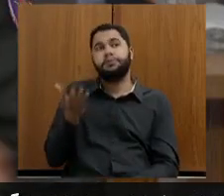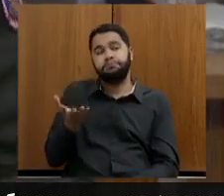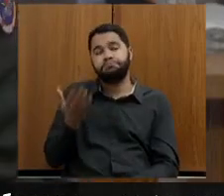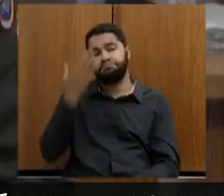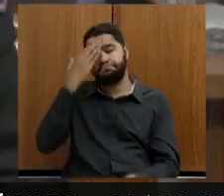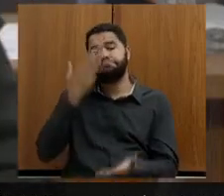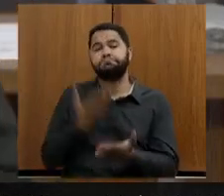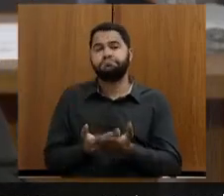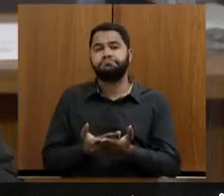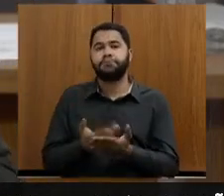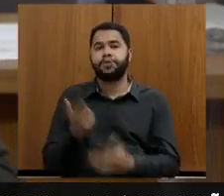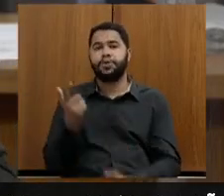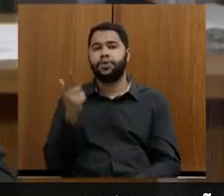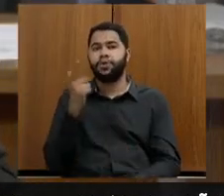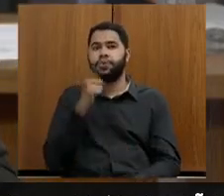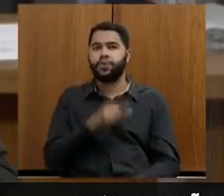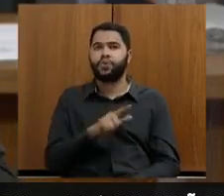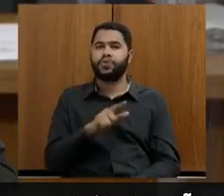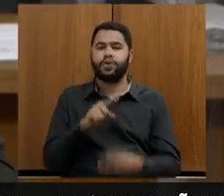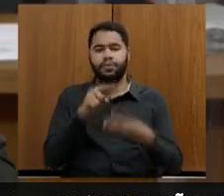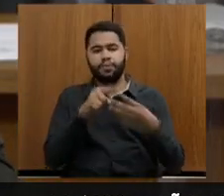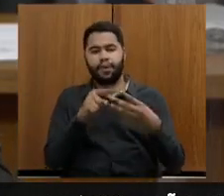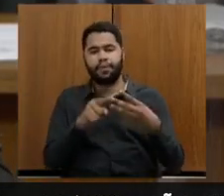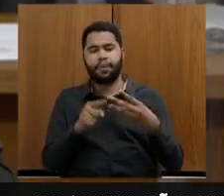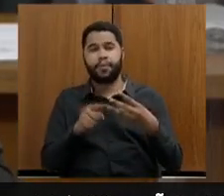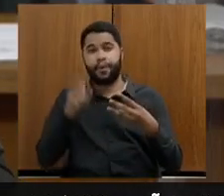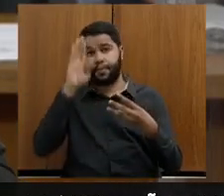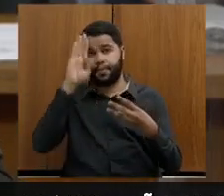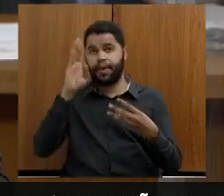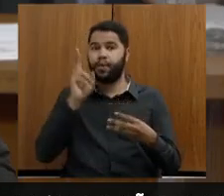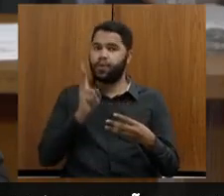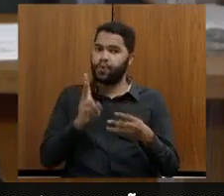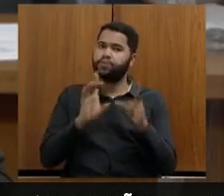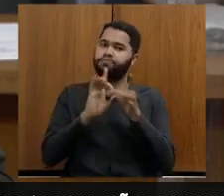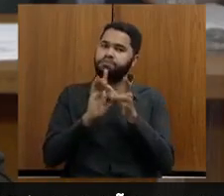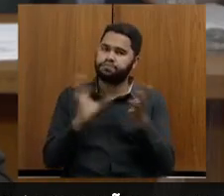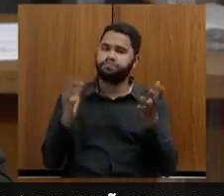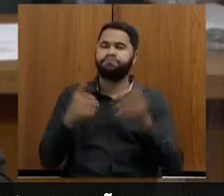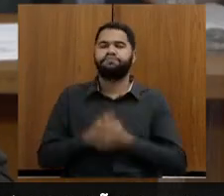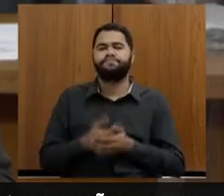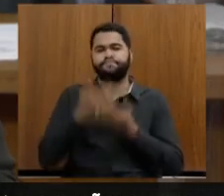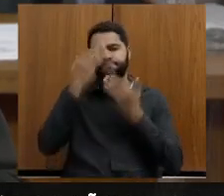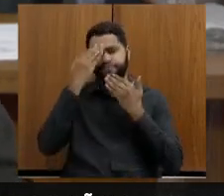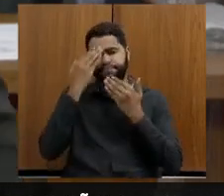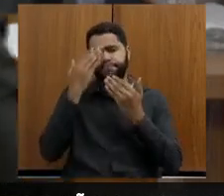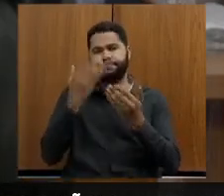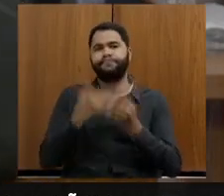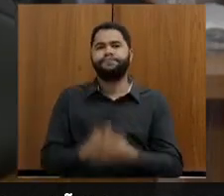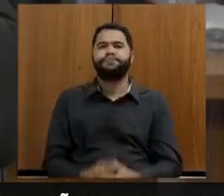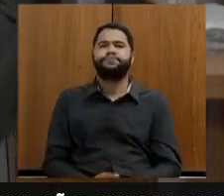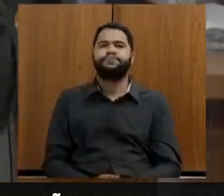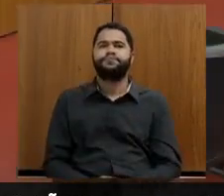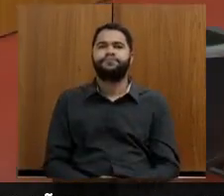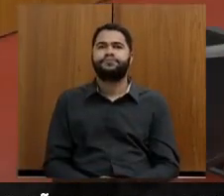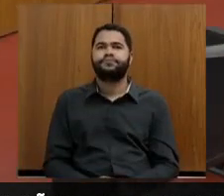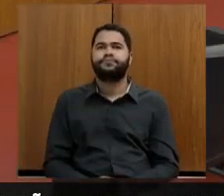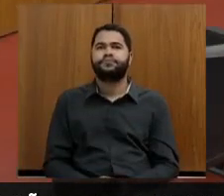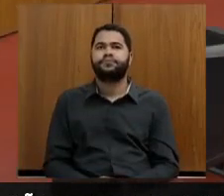que dessa forma alcancei os três pontos principais mas sigo aqui à disposição Muito obrigado